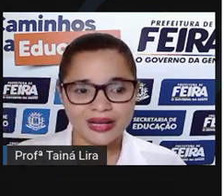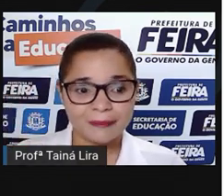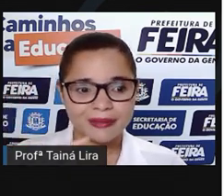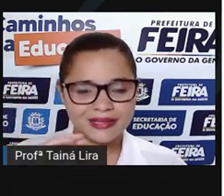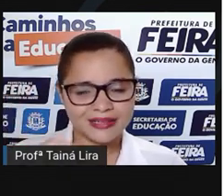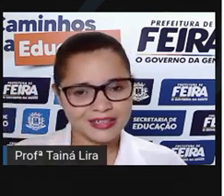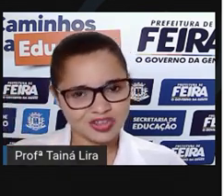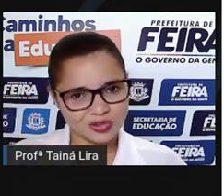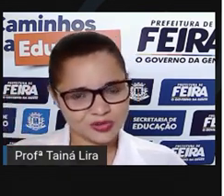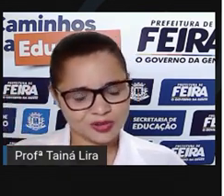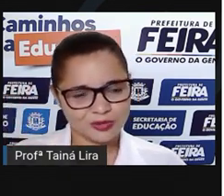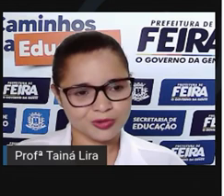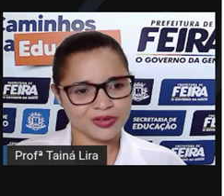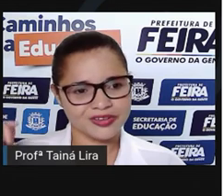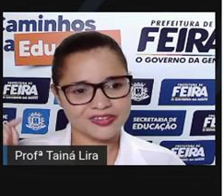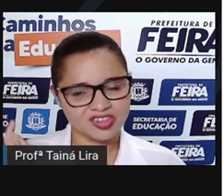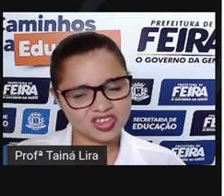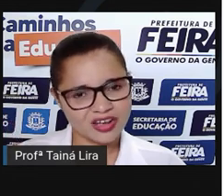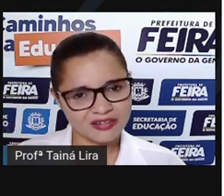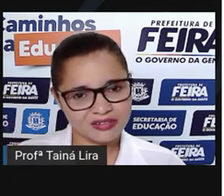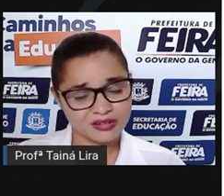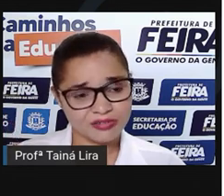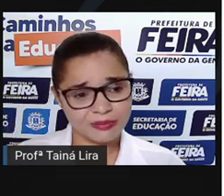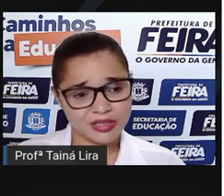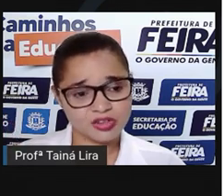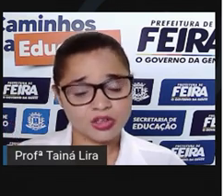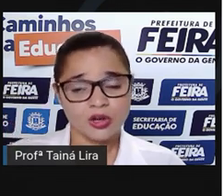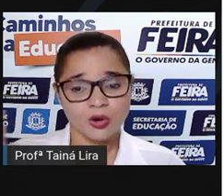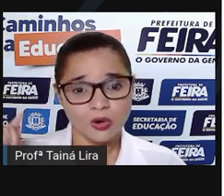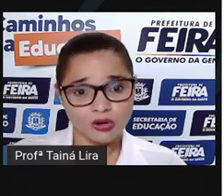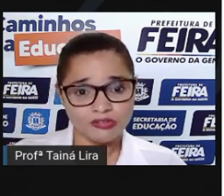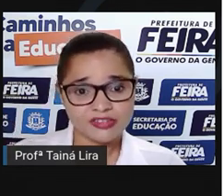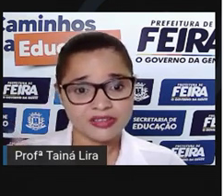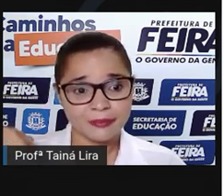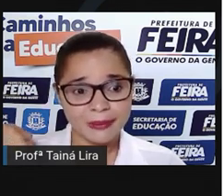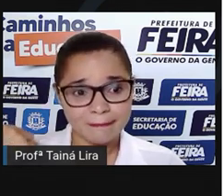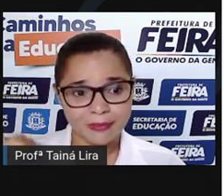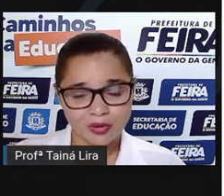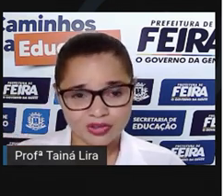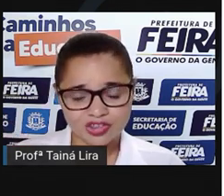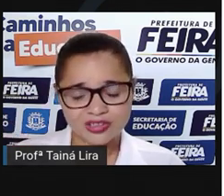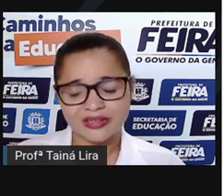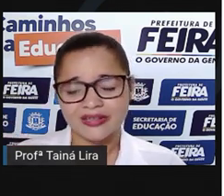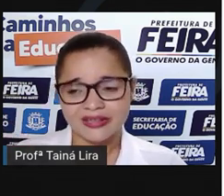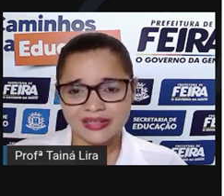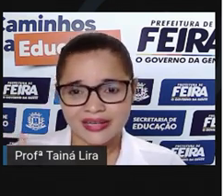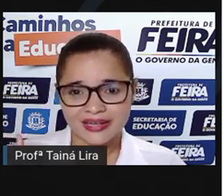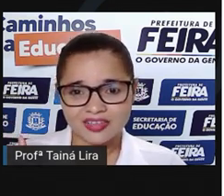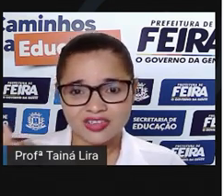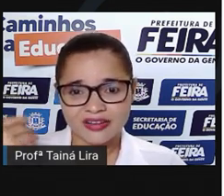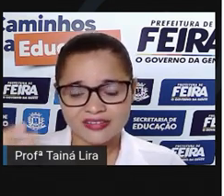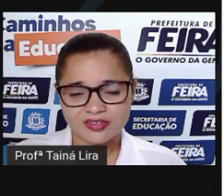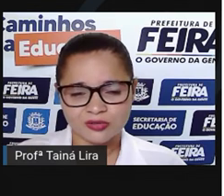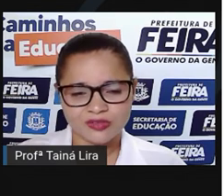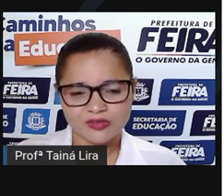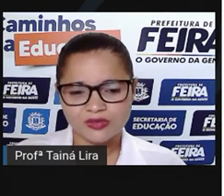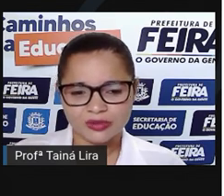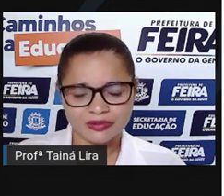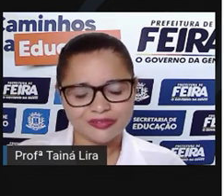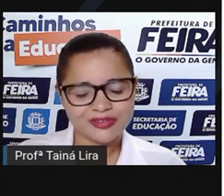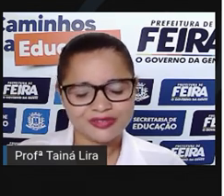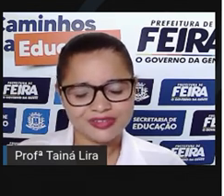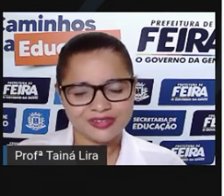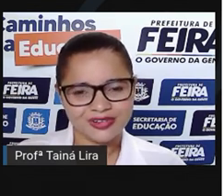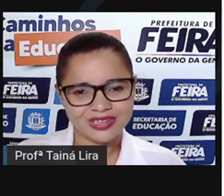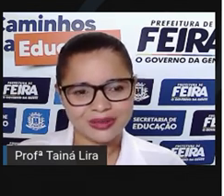Procura lá playlist do 2º ano assistir aula novamente ou você também pode né é tirar essas